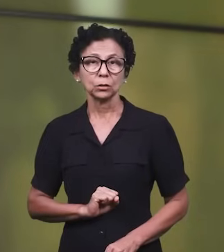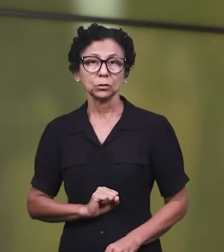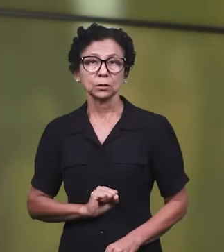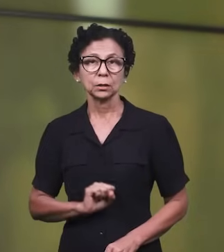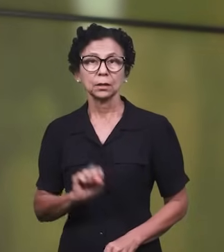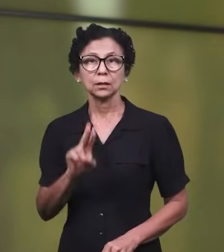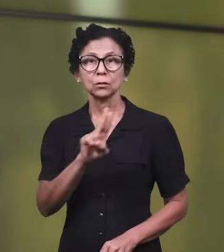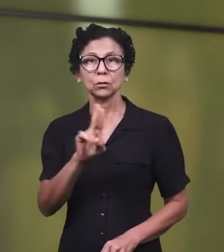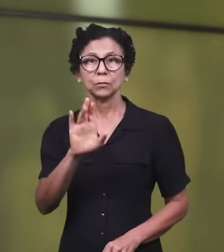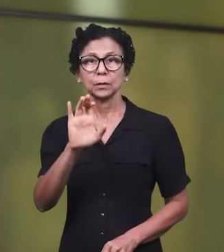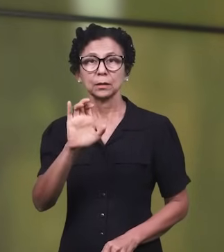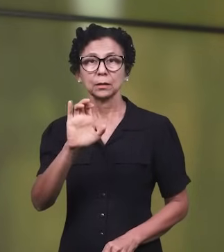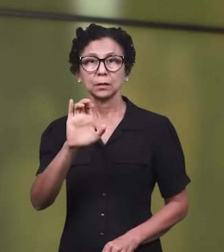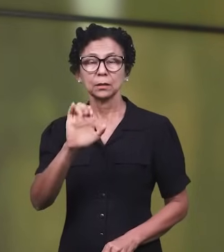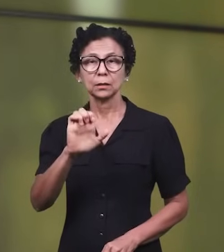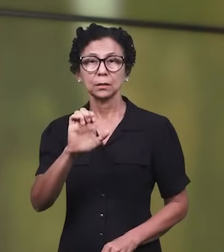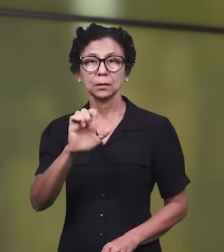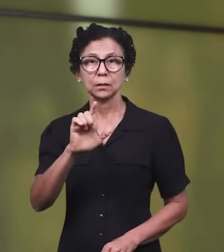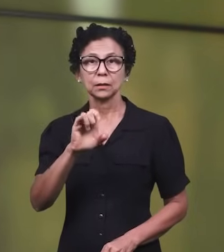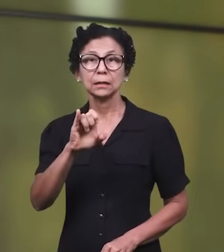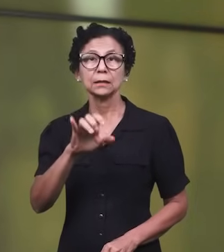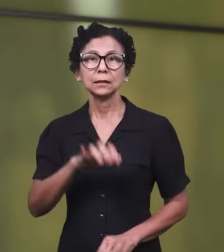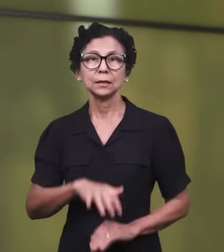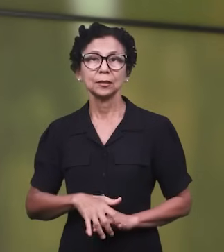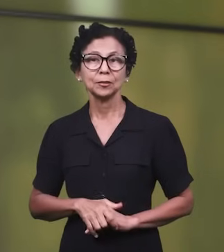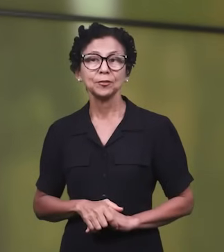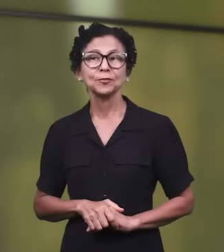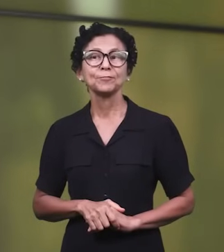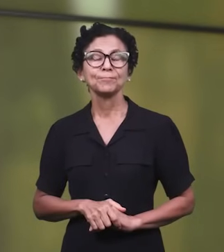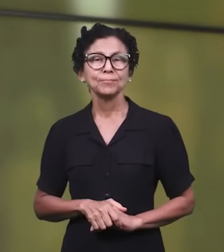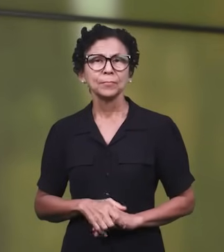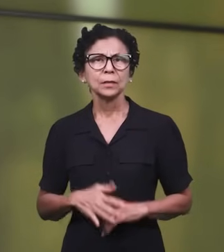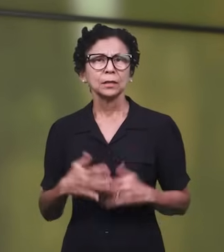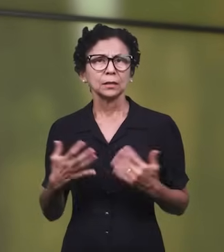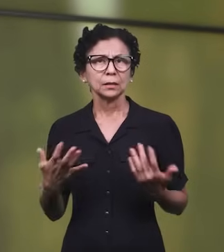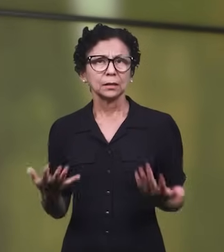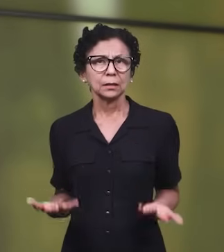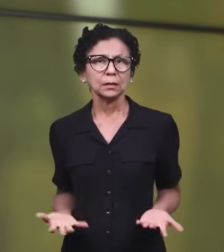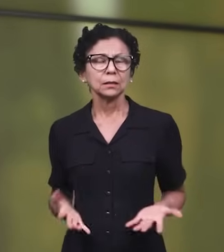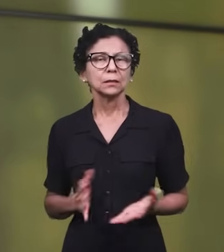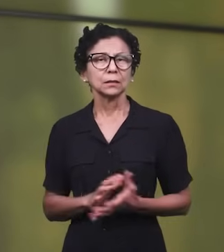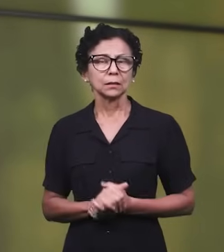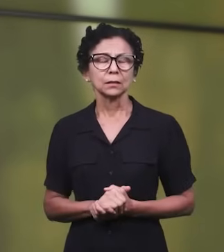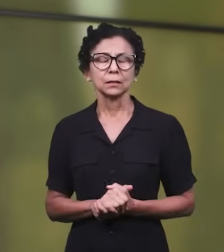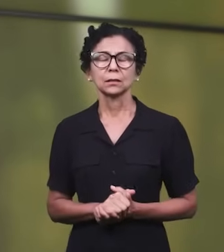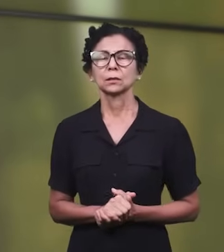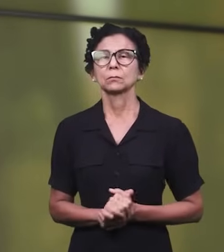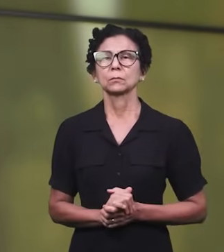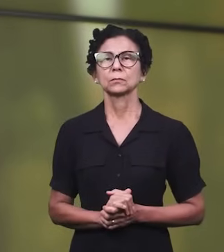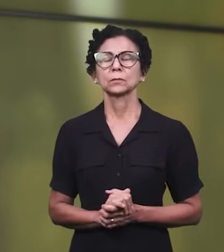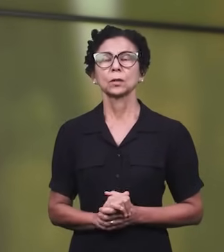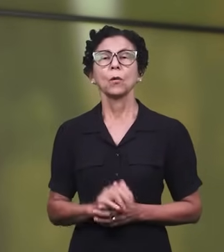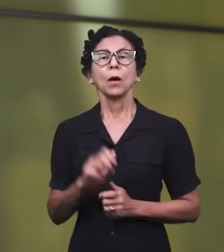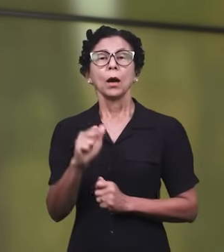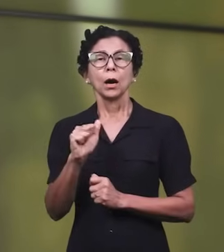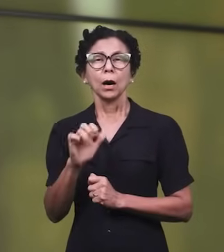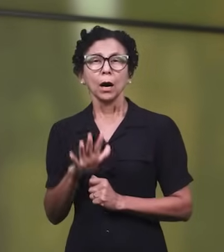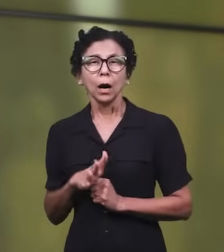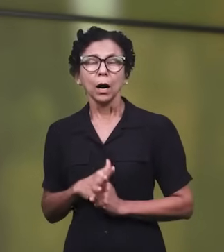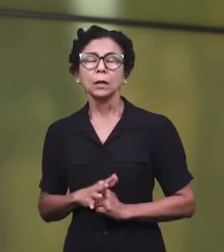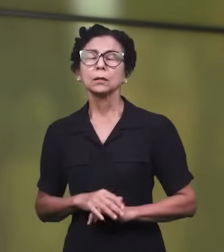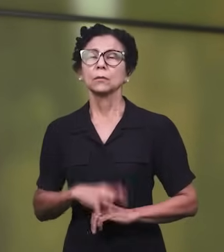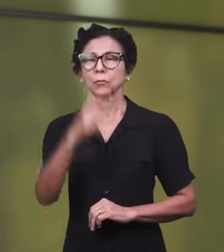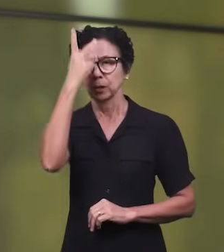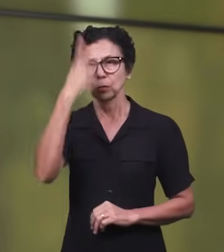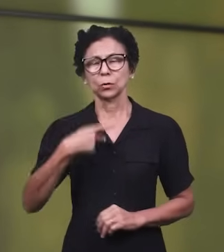filhos bons, requer renúncias. Ela abriu mão de muita coisa para que aquele menino pudesse ser a bênção que foi. E nós vivemos hoje